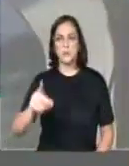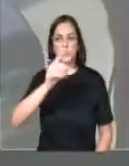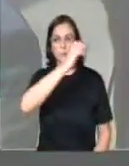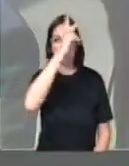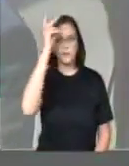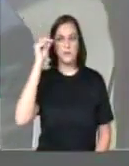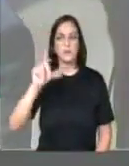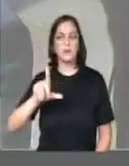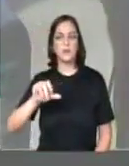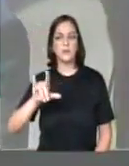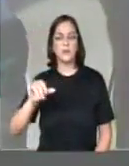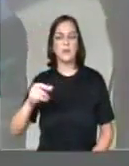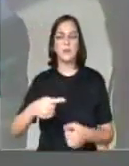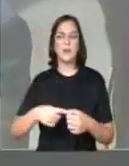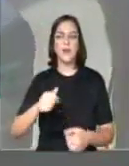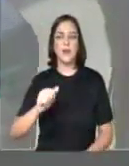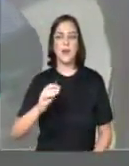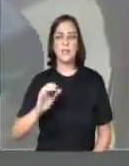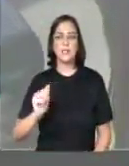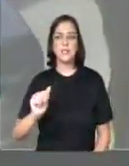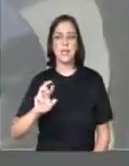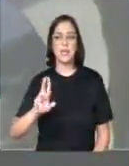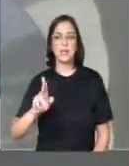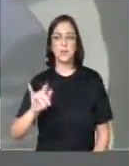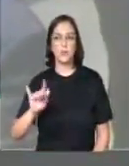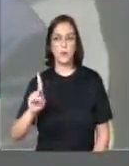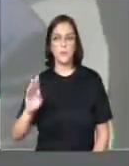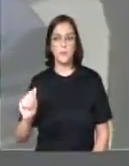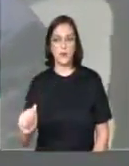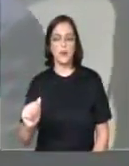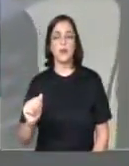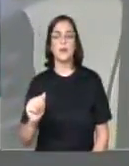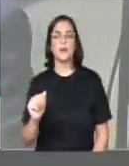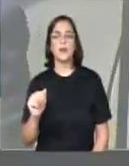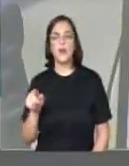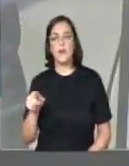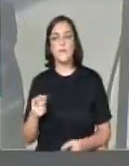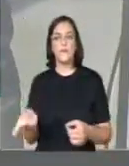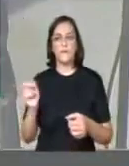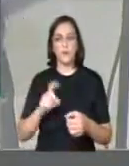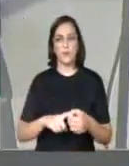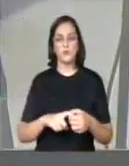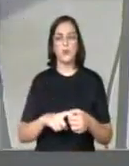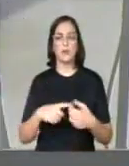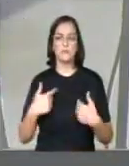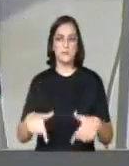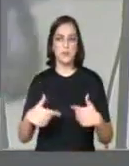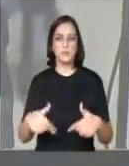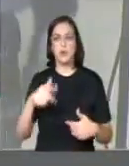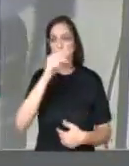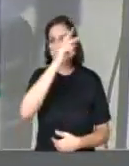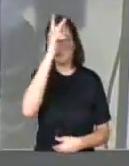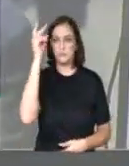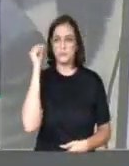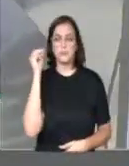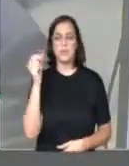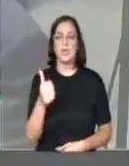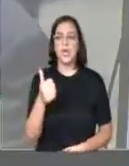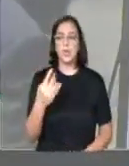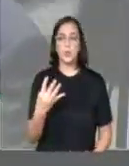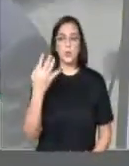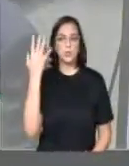de Araçariguama, que havia sido afastada pela Câmara Municipal, retornasse ao seu mandato depois de